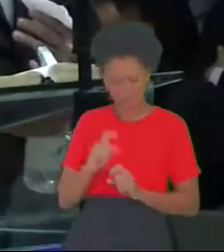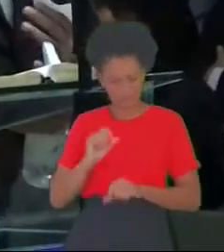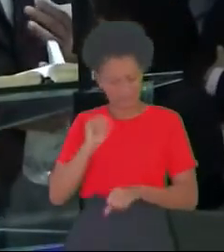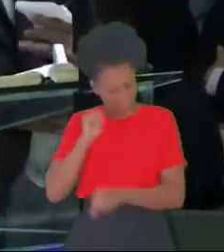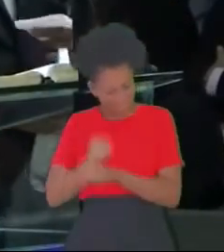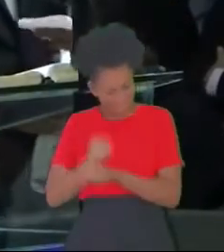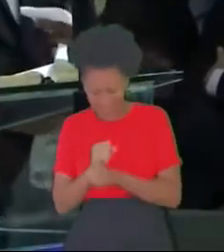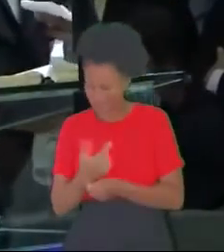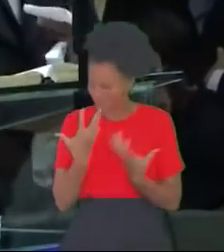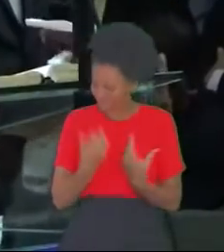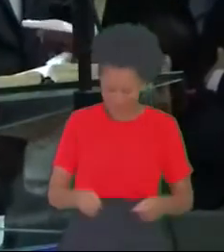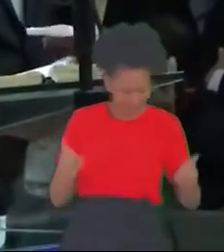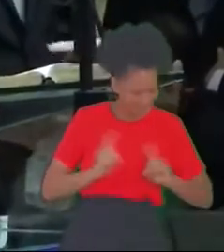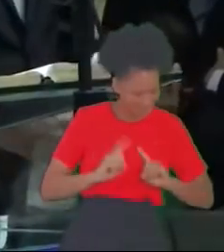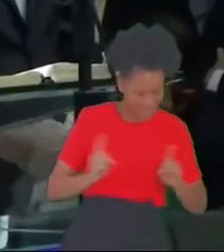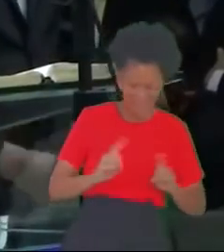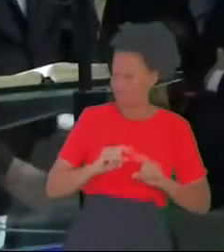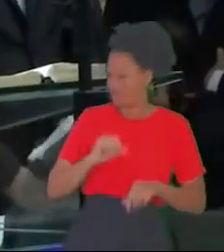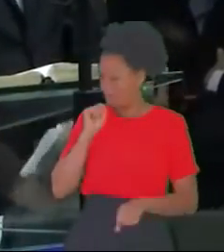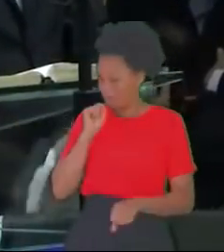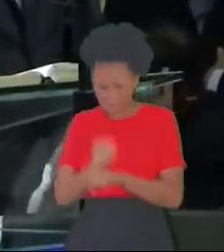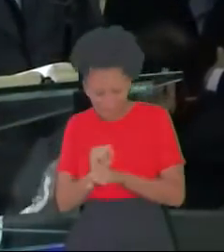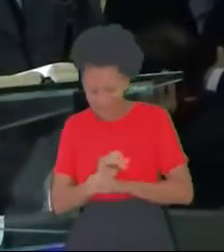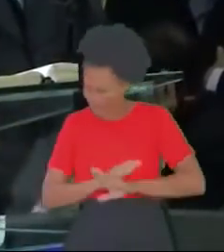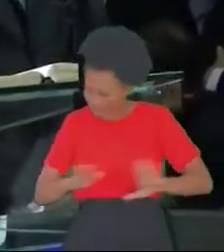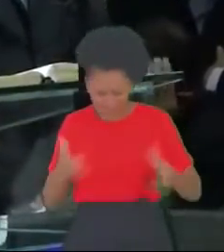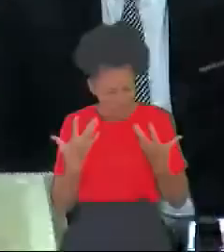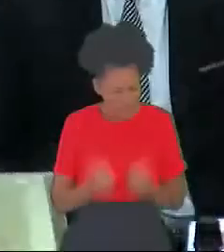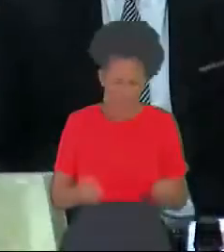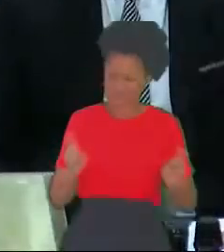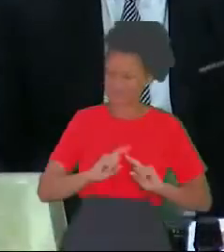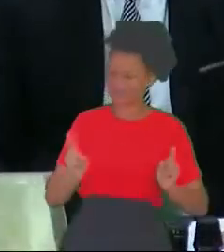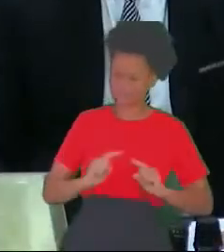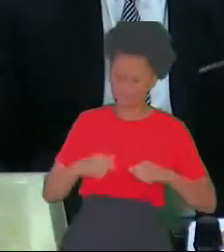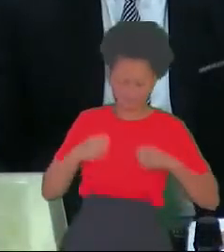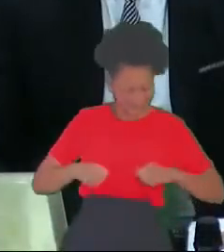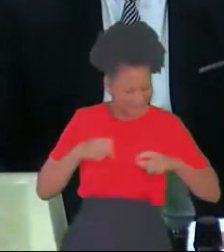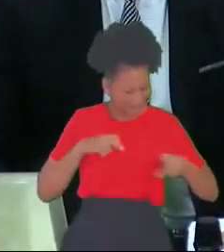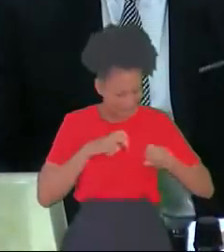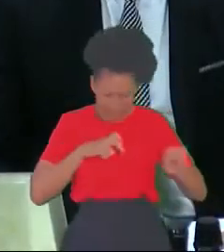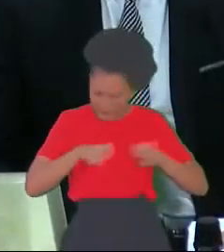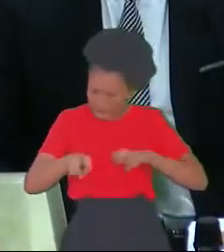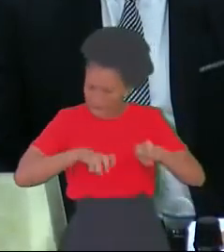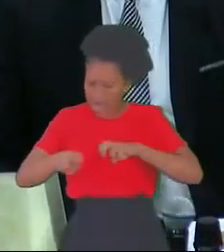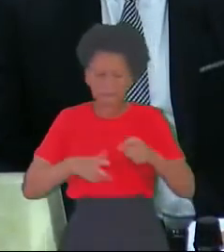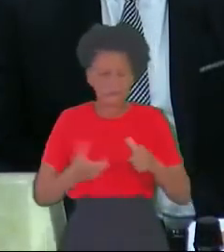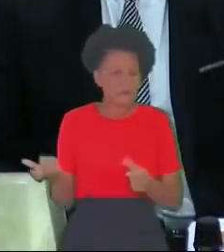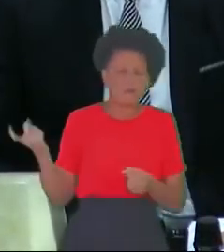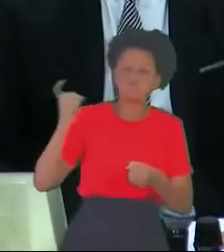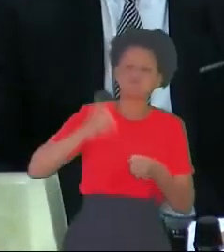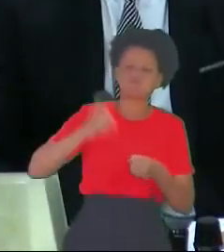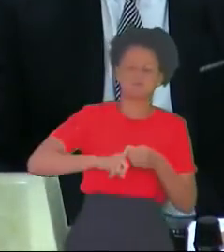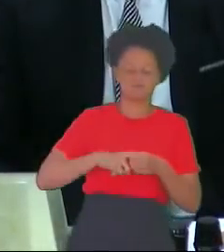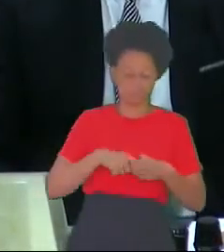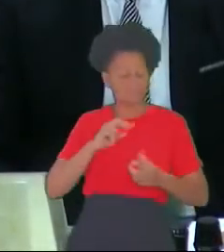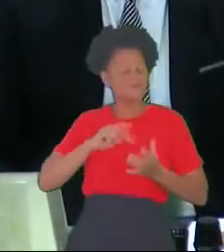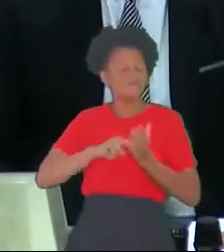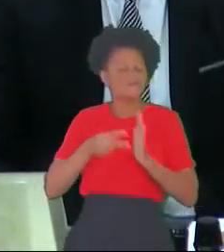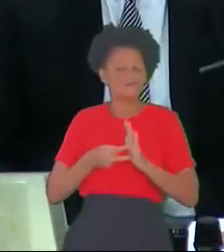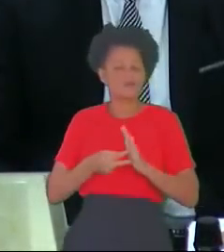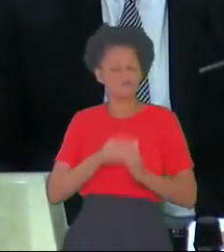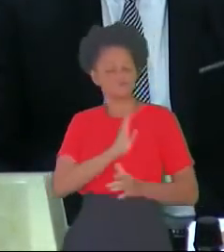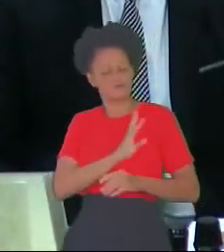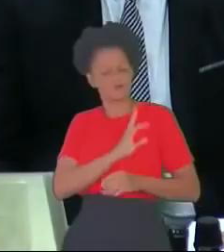não aceito. Eu estou dormilante, mas não aceito. Eu dormia, mas o meu coração... velava,